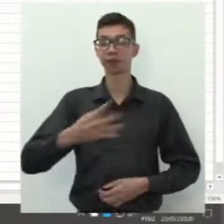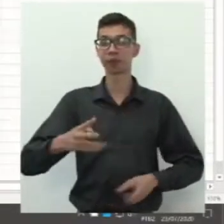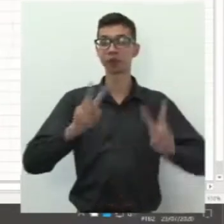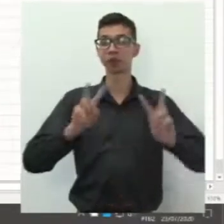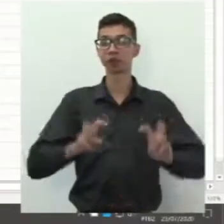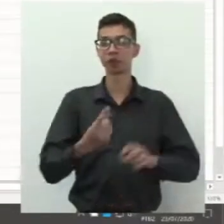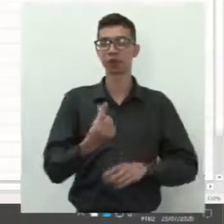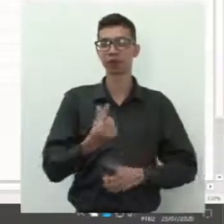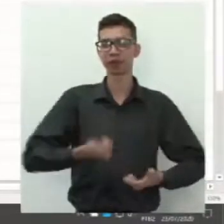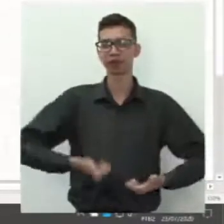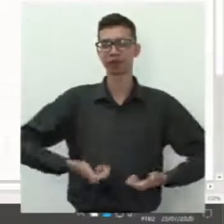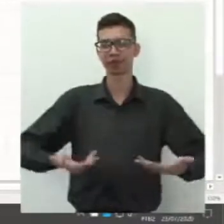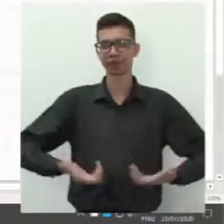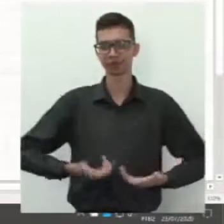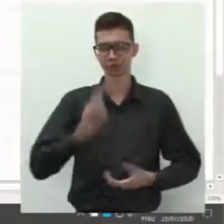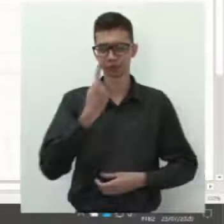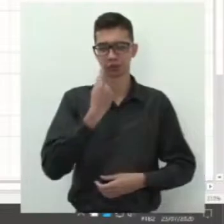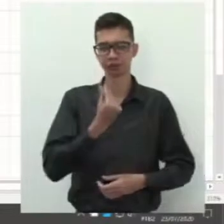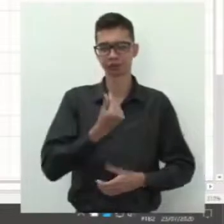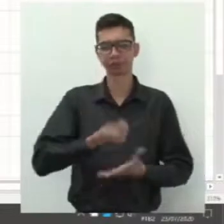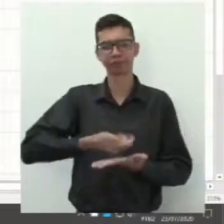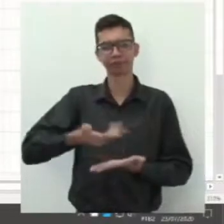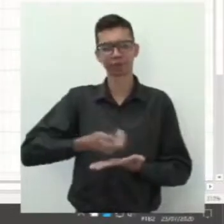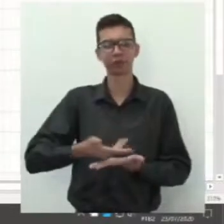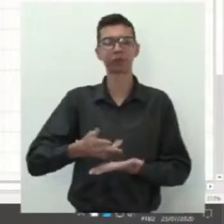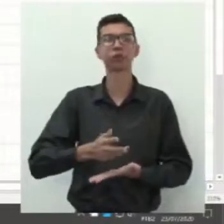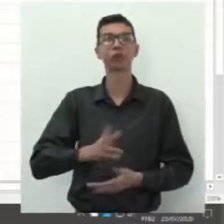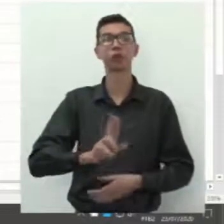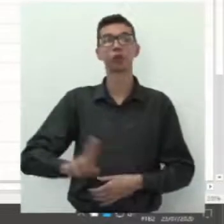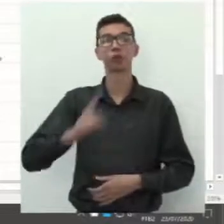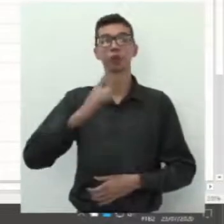até aumentar o zoom aqui para você. Eu ia pedir isso agora.